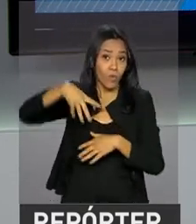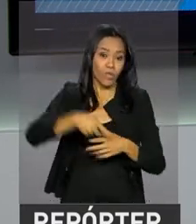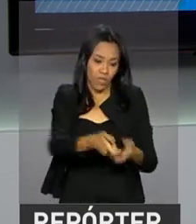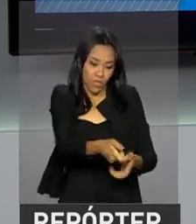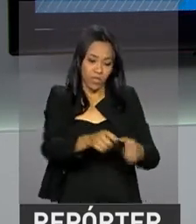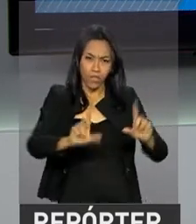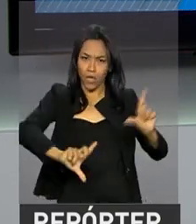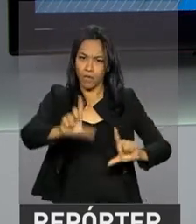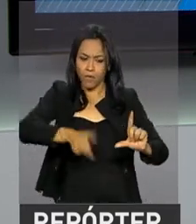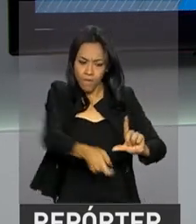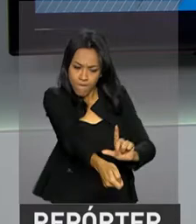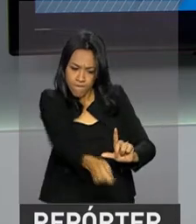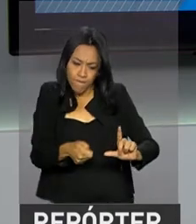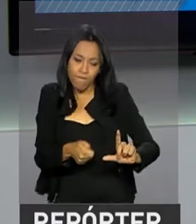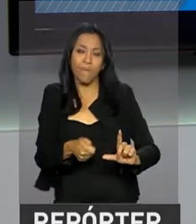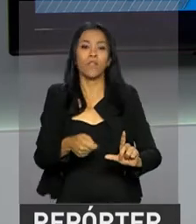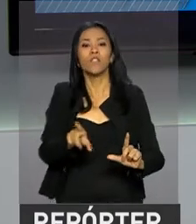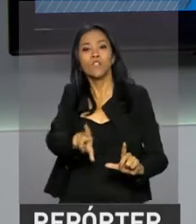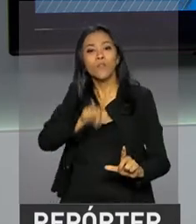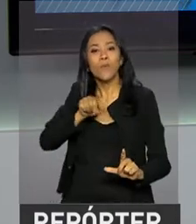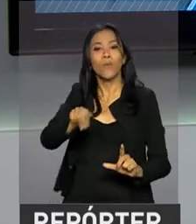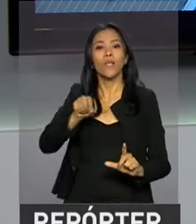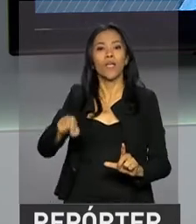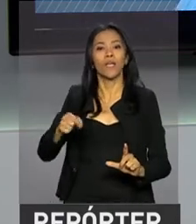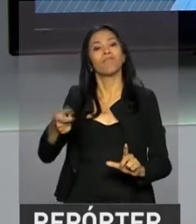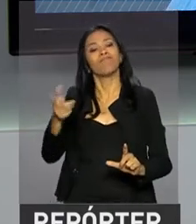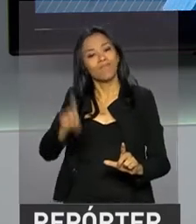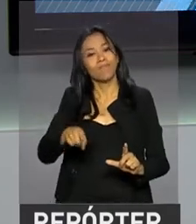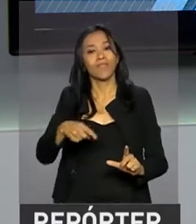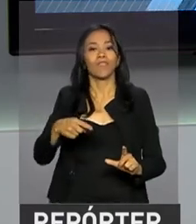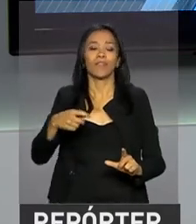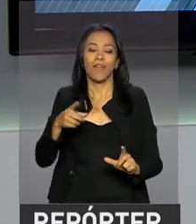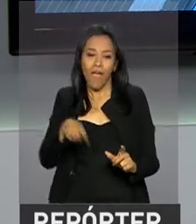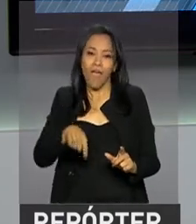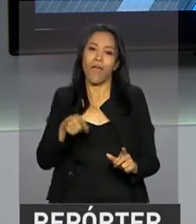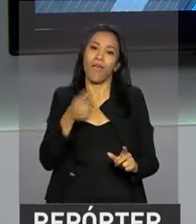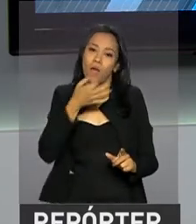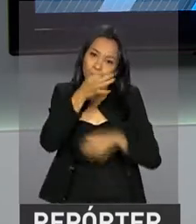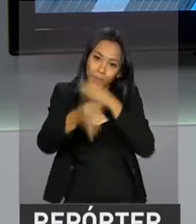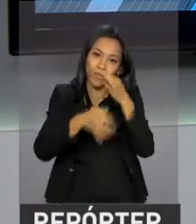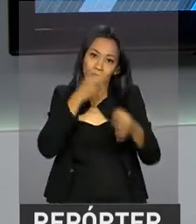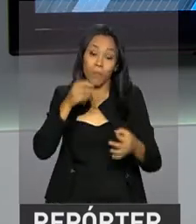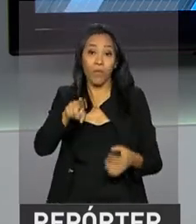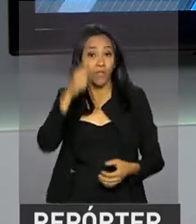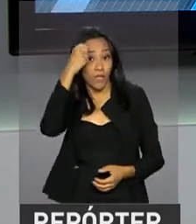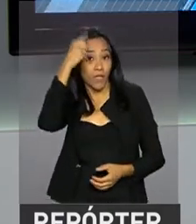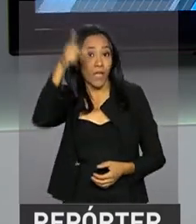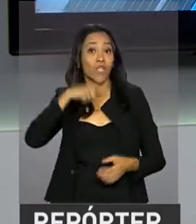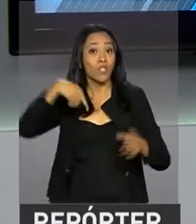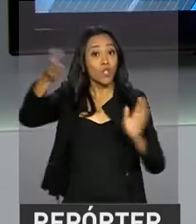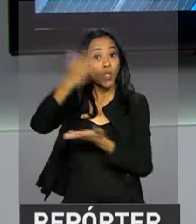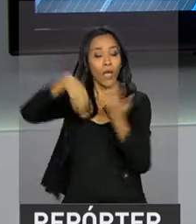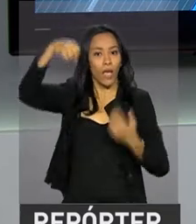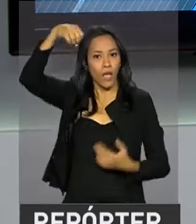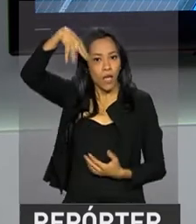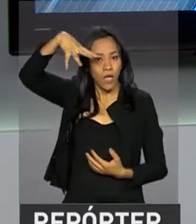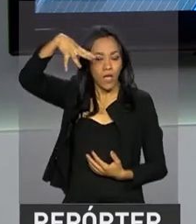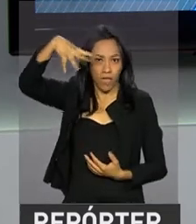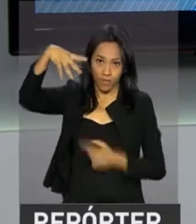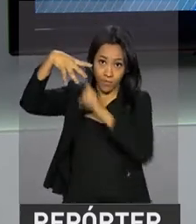escolher eletrodomésticos mais eficientes são algumas dessas dicas para se ter uma ideia trocar lâmpadas